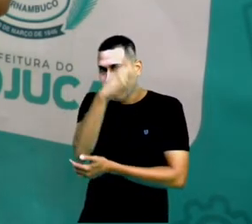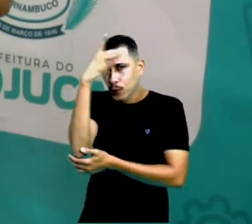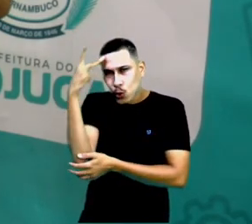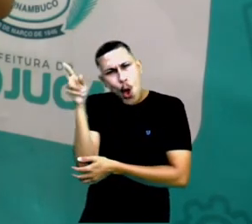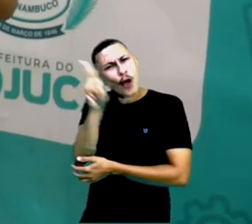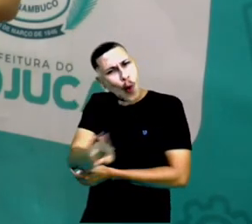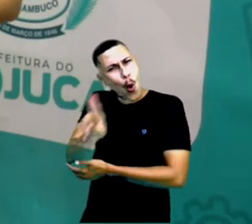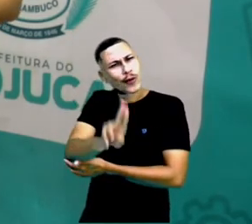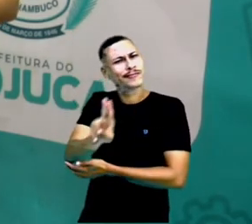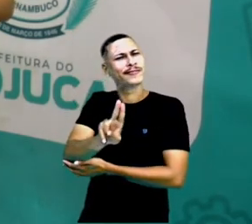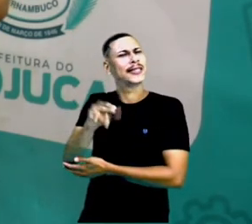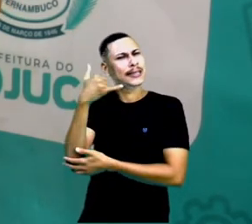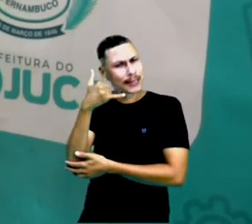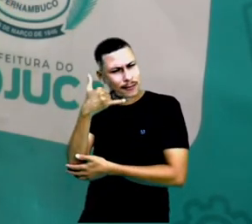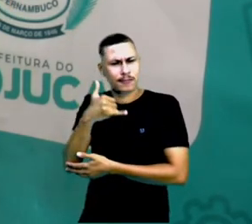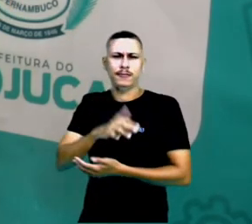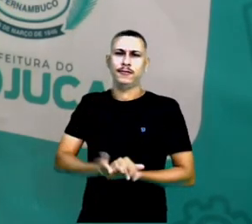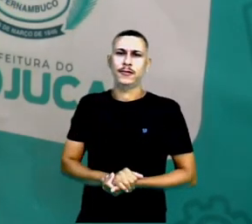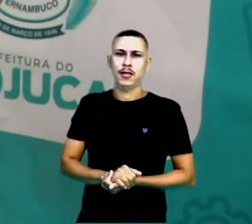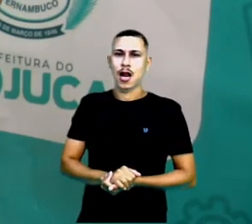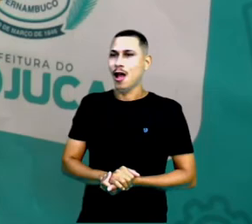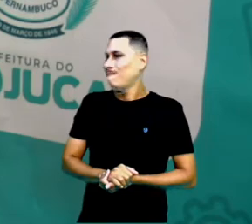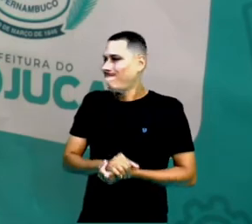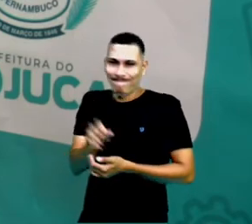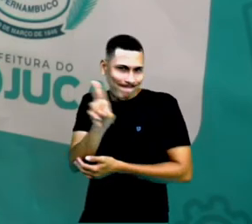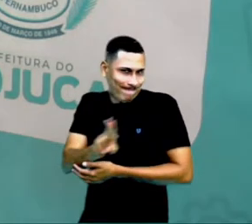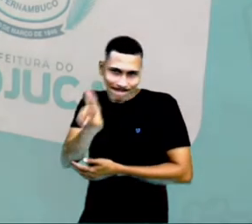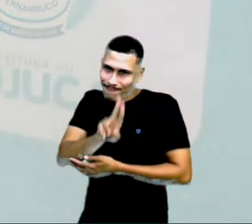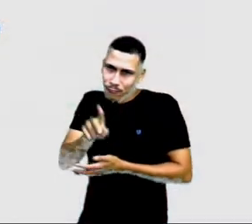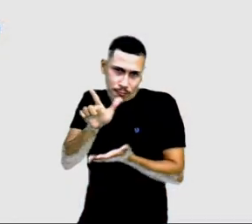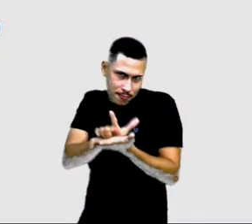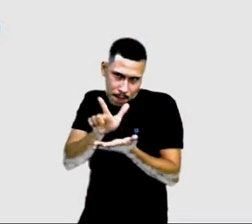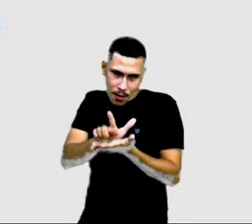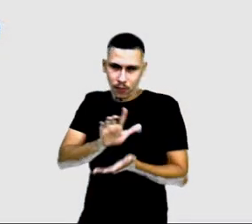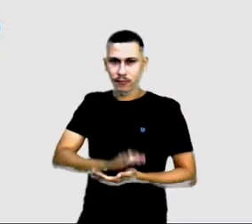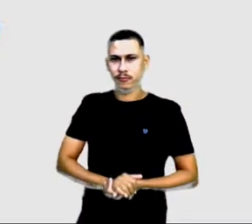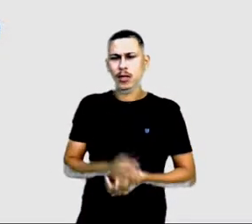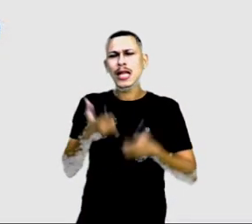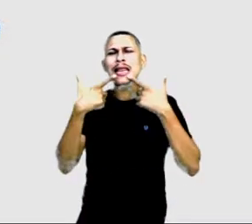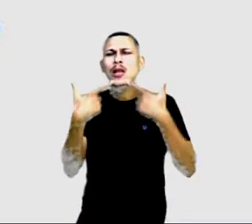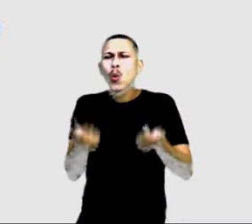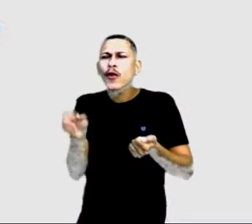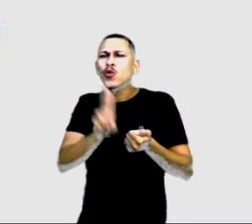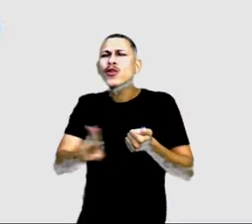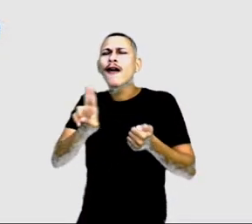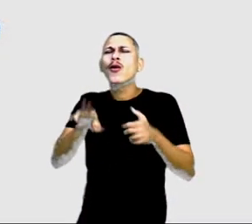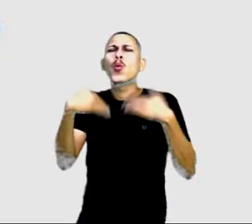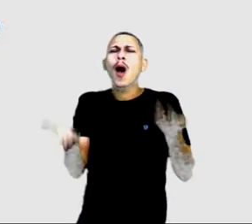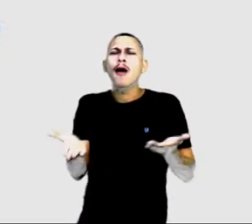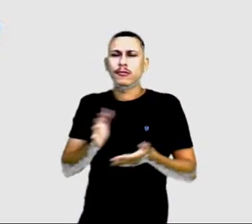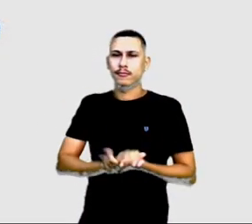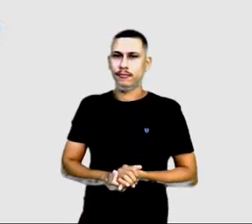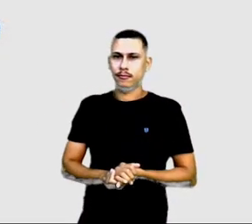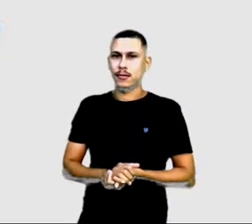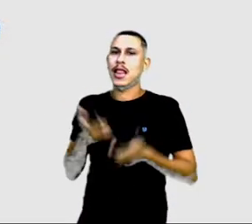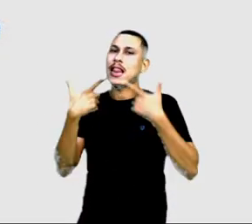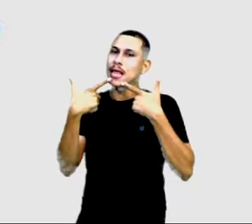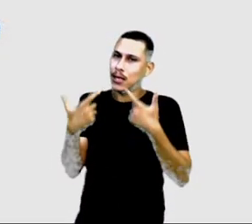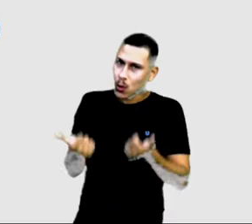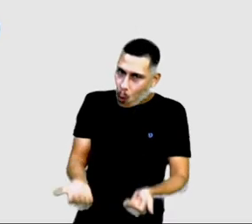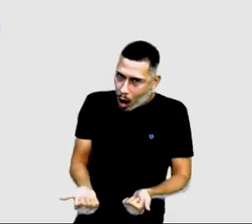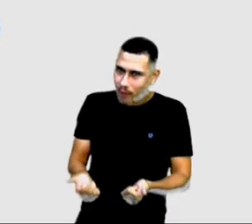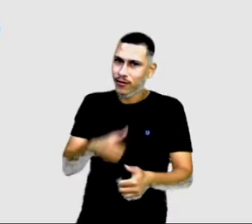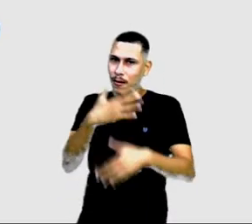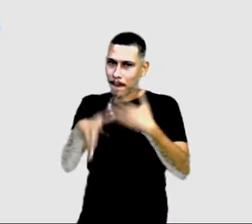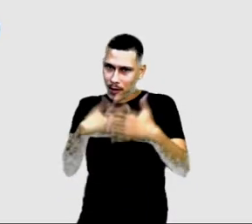o celular, use o telefone, não use o papel. Então, qual foi a linguagem utilizada? A linguagem mista, porque tem imagem